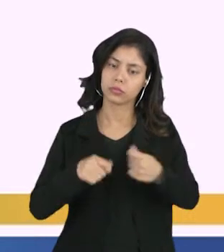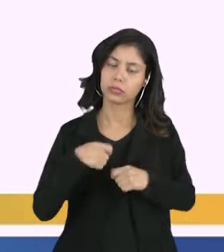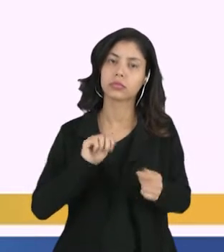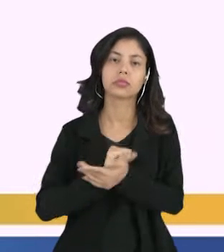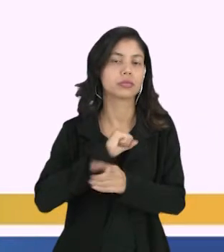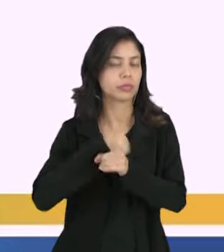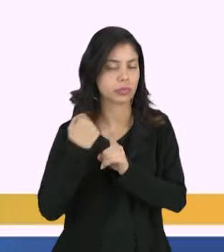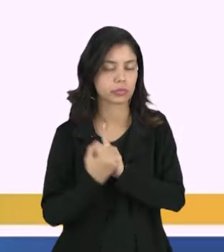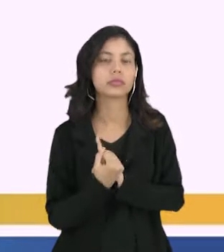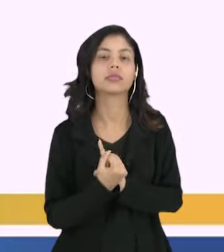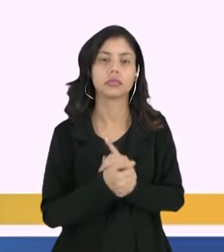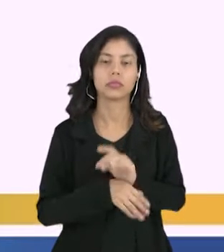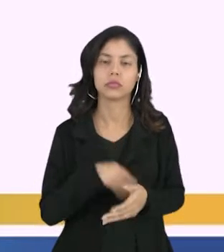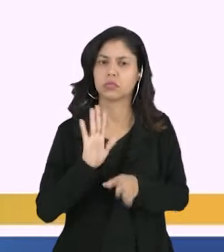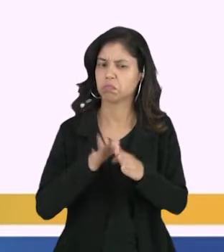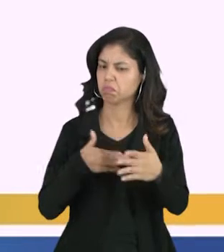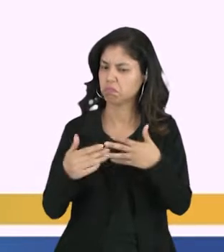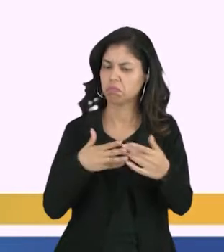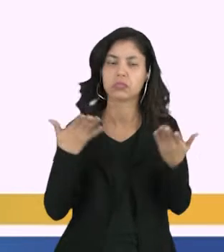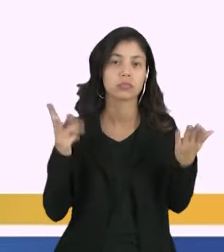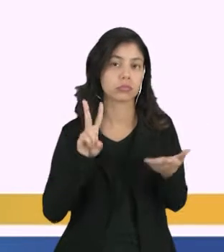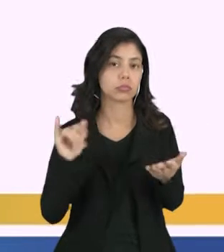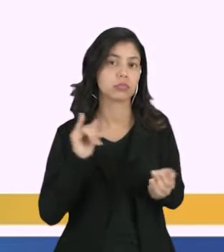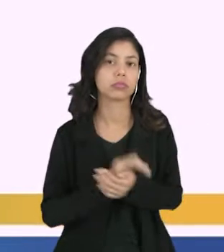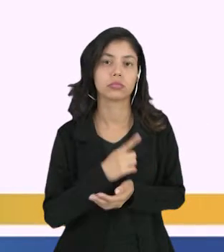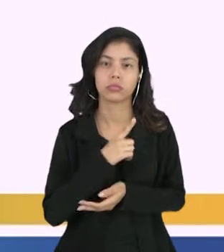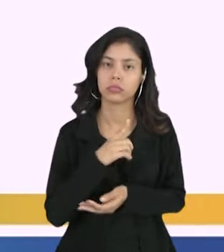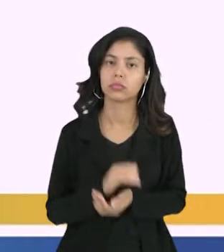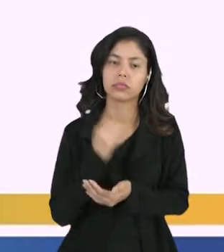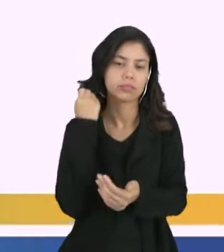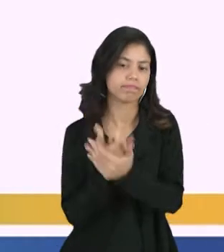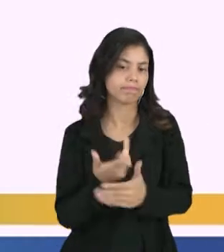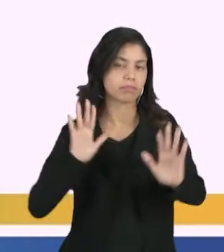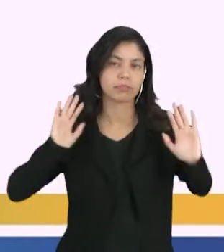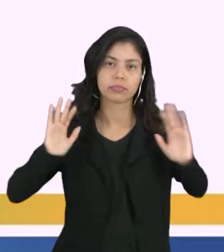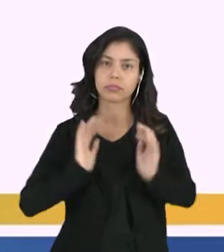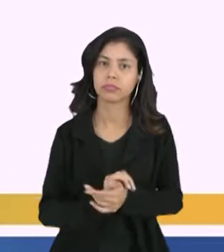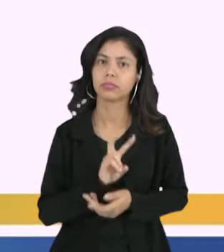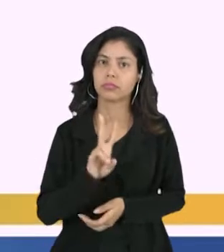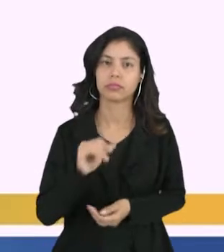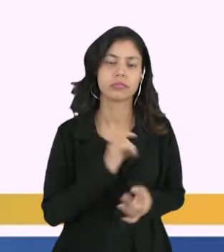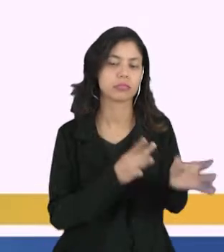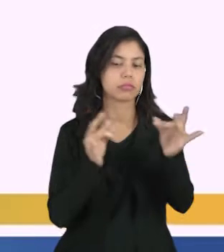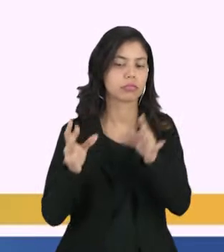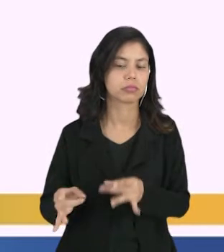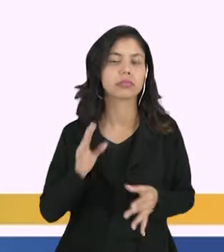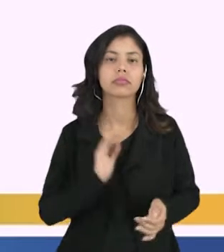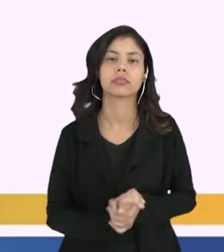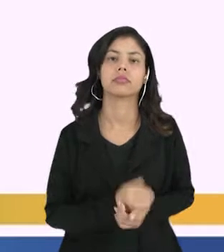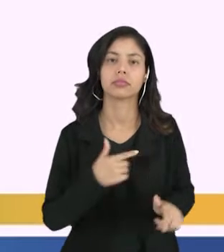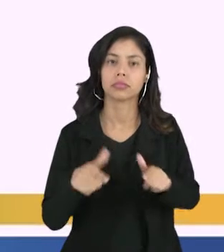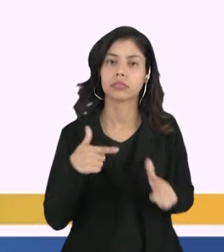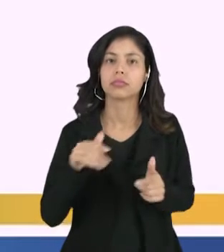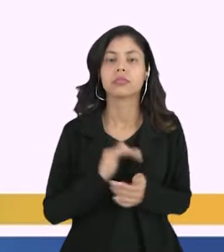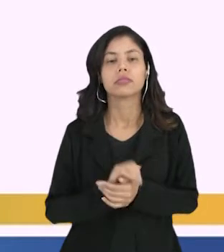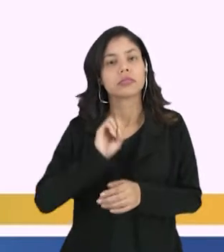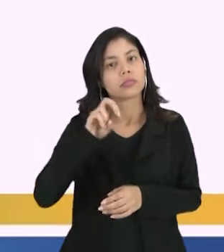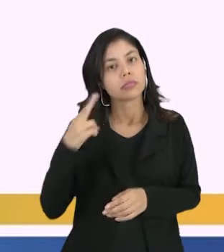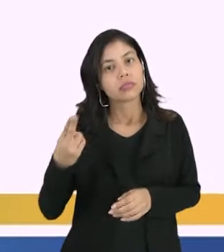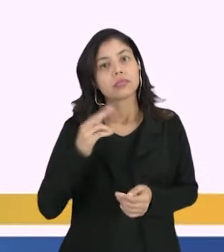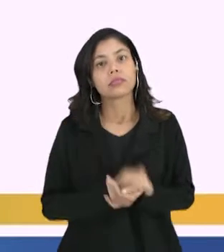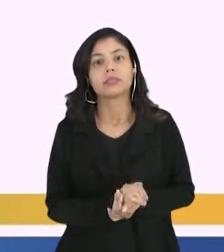econômica da sociedade, De qualquer forma, você vai participar, ou você vai comprar, ou você vai vender sua força de trabalho, ou você vai